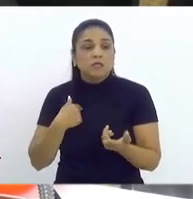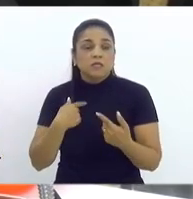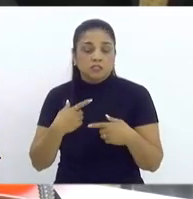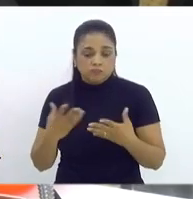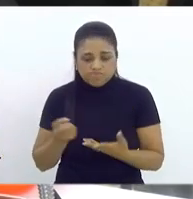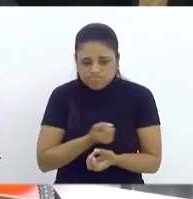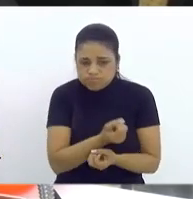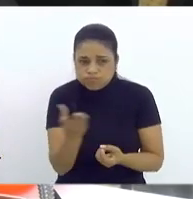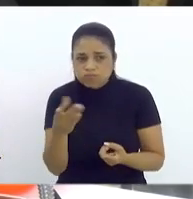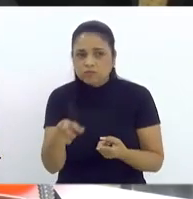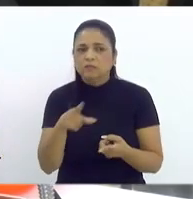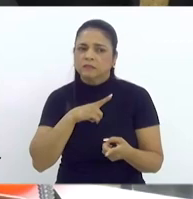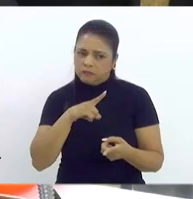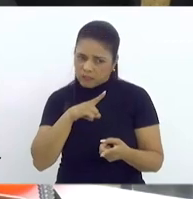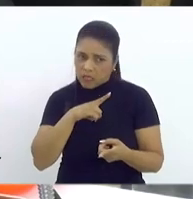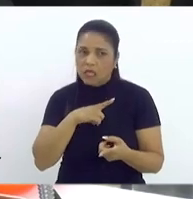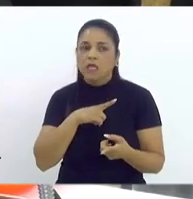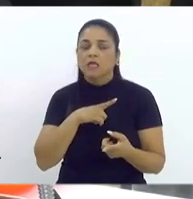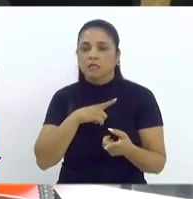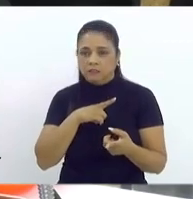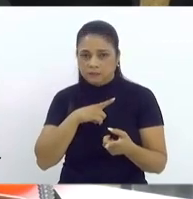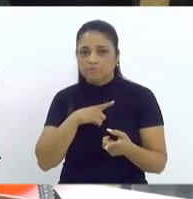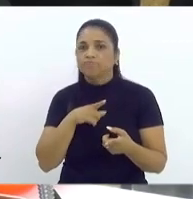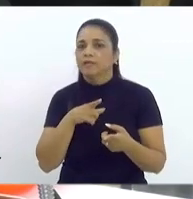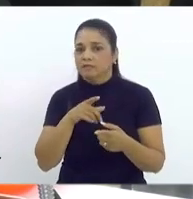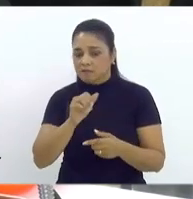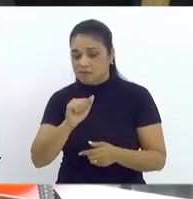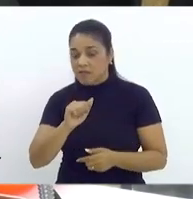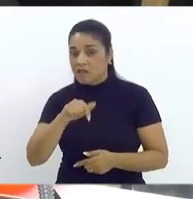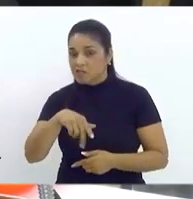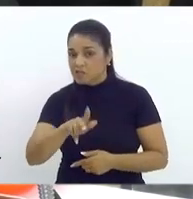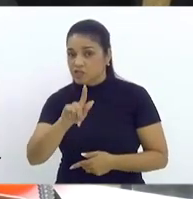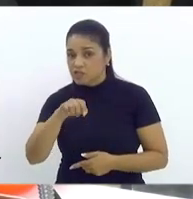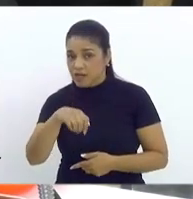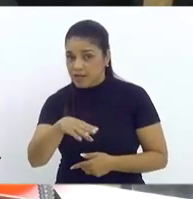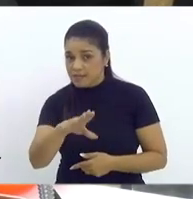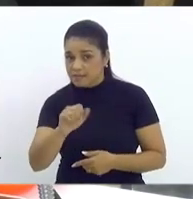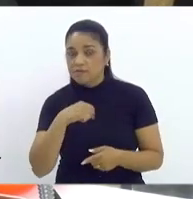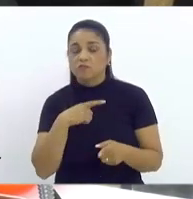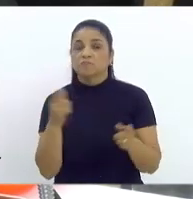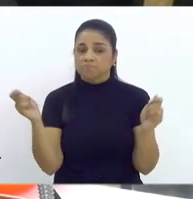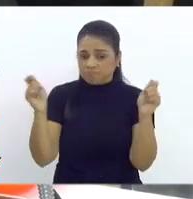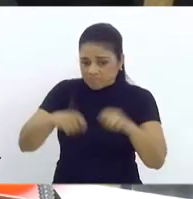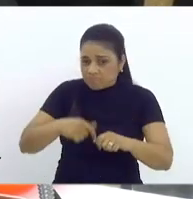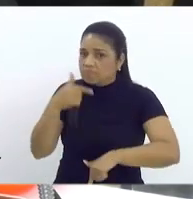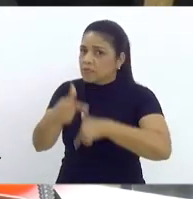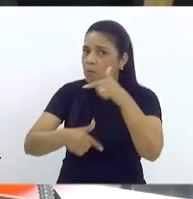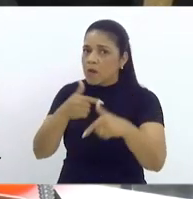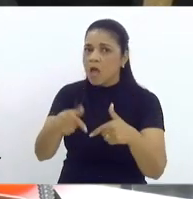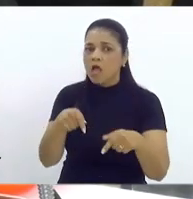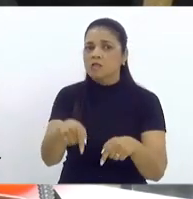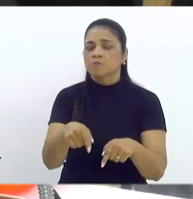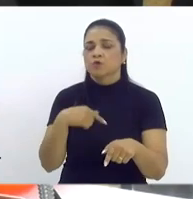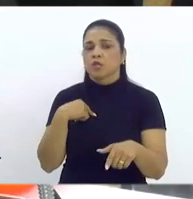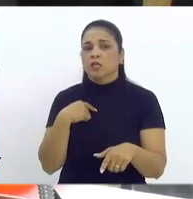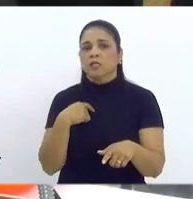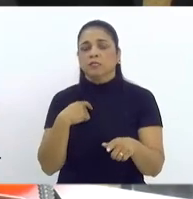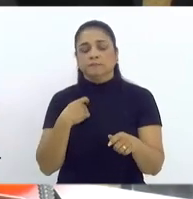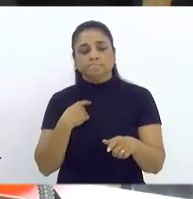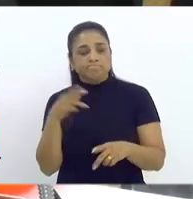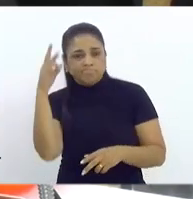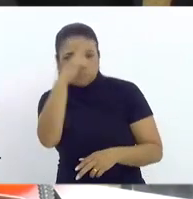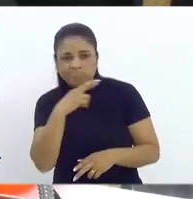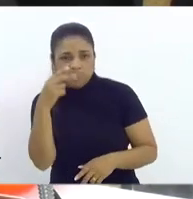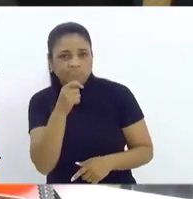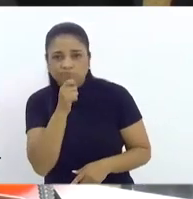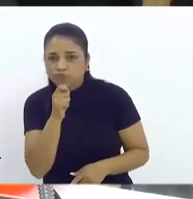bastante suficiente para que essas agências façam seu trabalho e não fazem. Não tem capacidade instalada, não tem capacidade de fiscalização